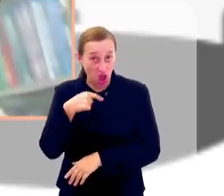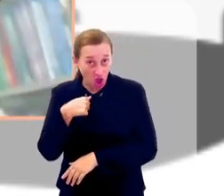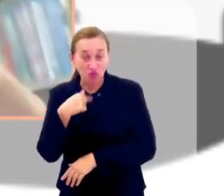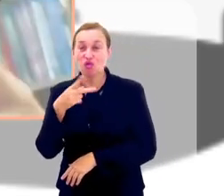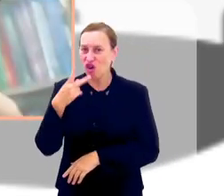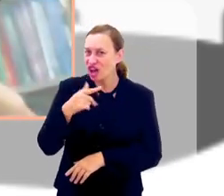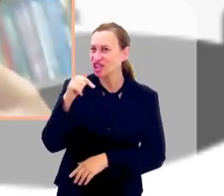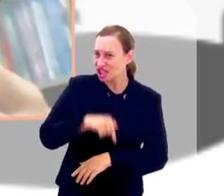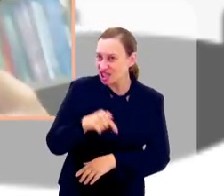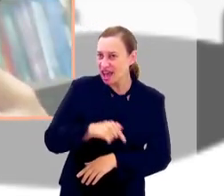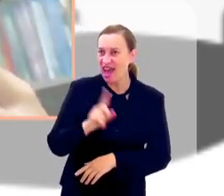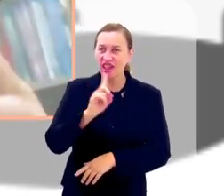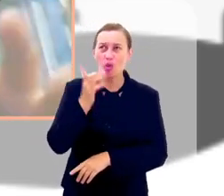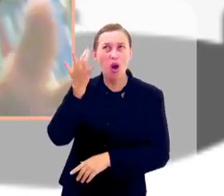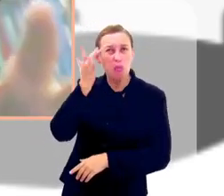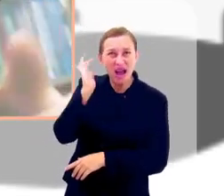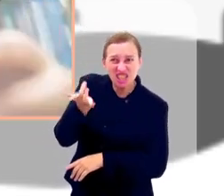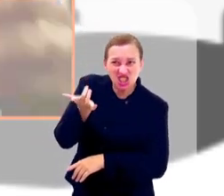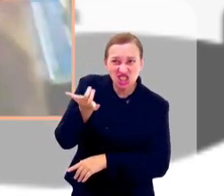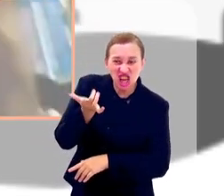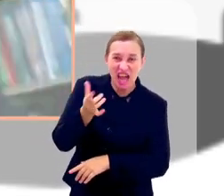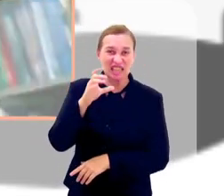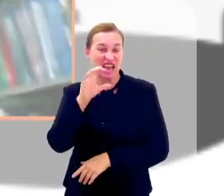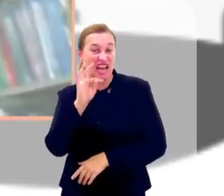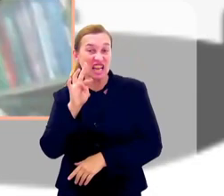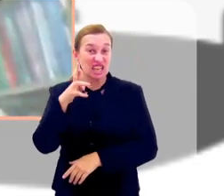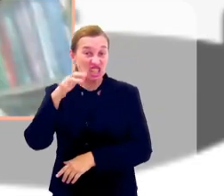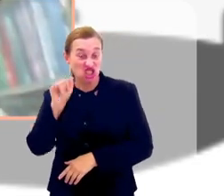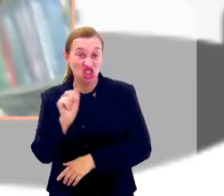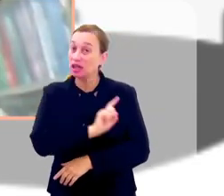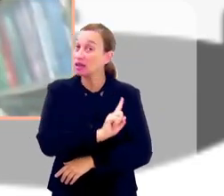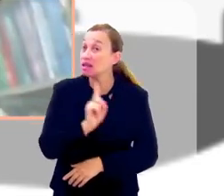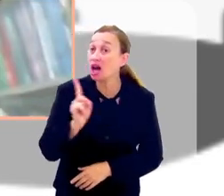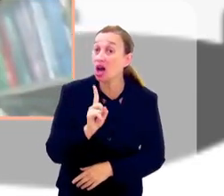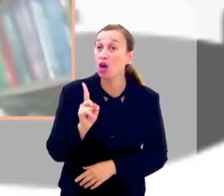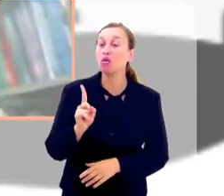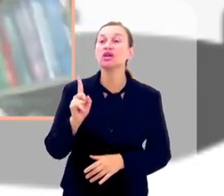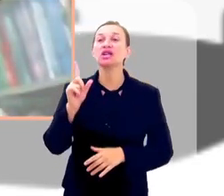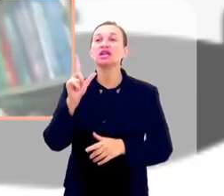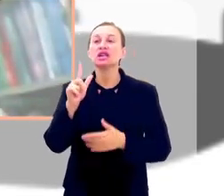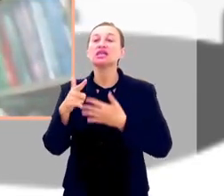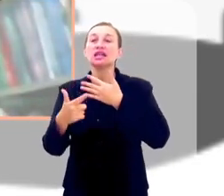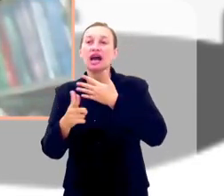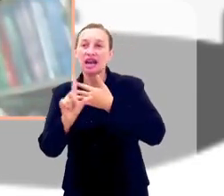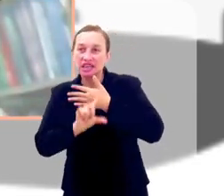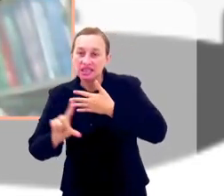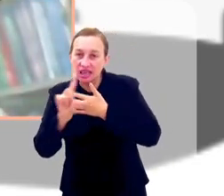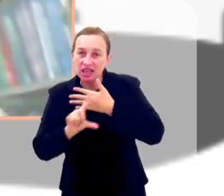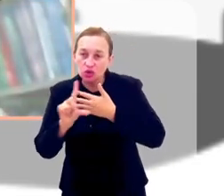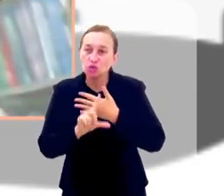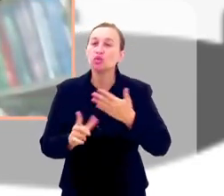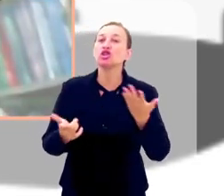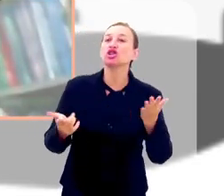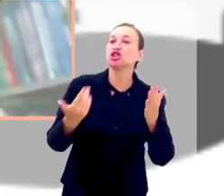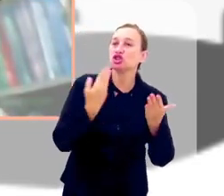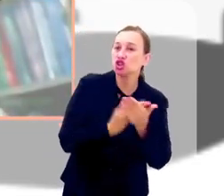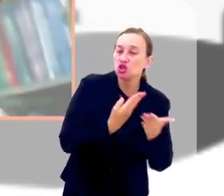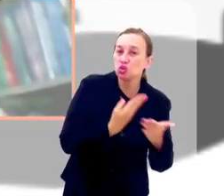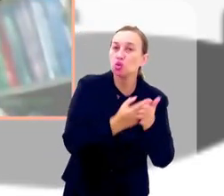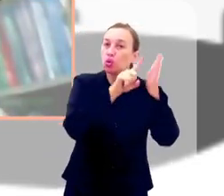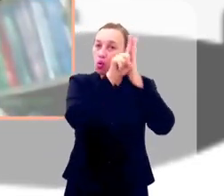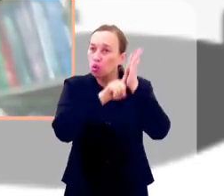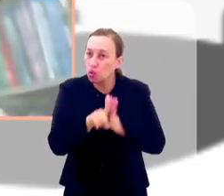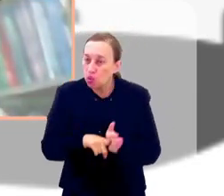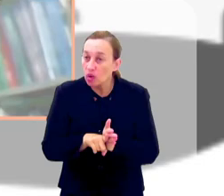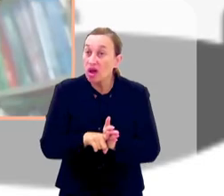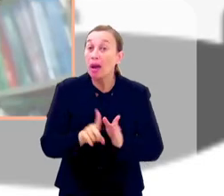te falando aqui não é um achado da Cristina, é um achado da literatura, de estudos, de pesquisa, mas